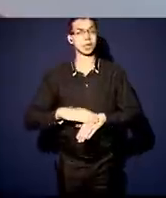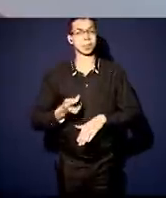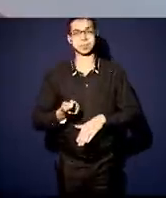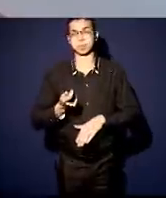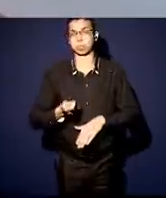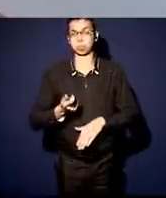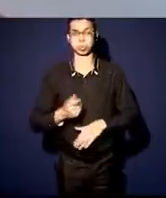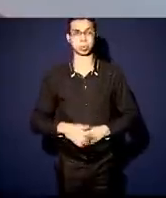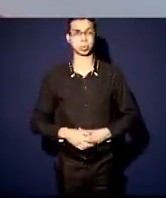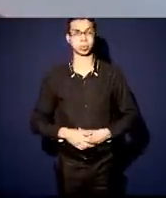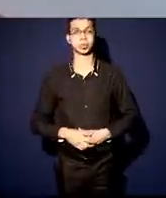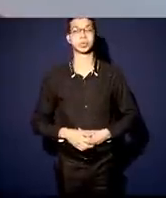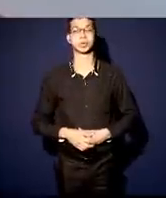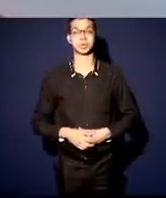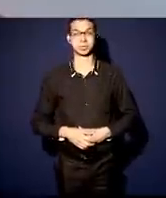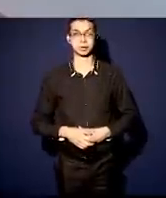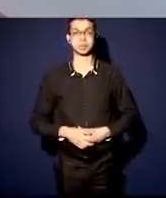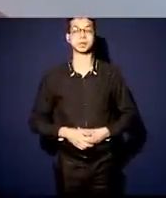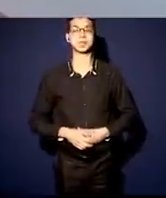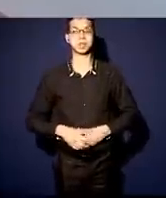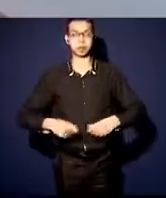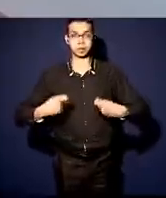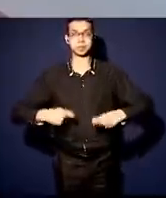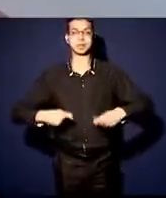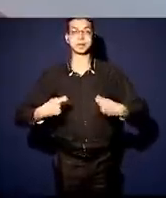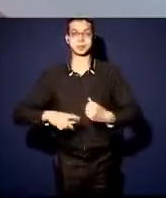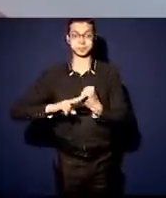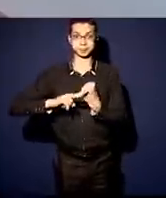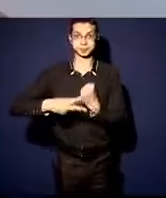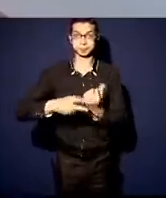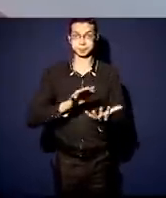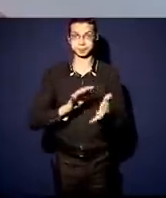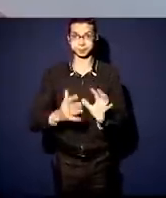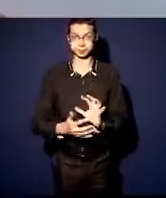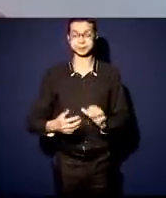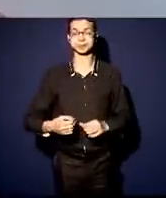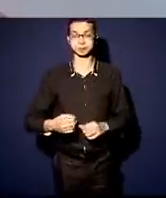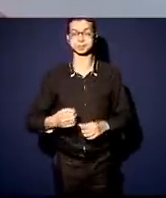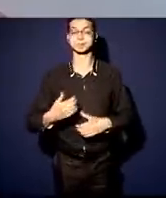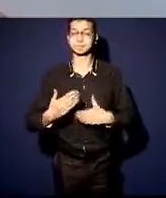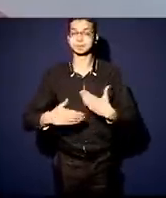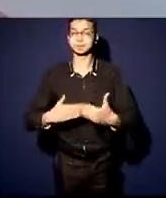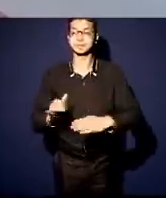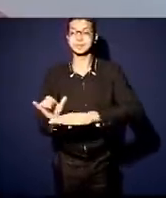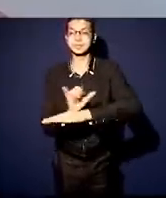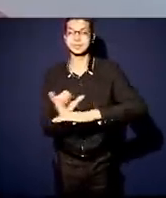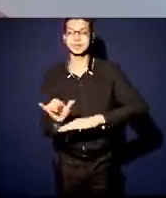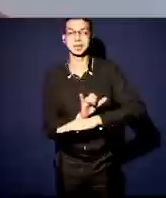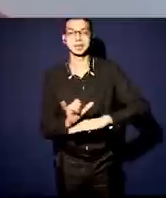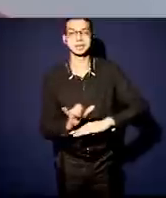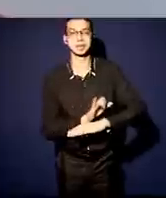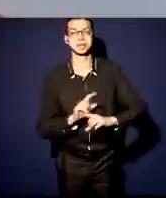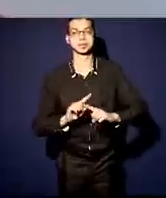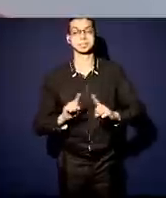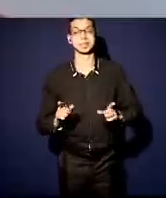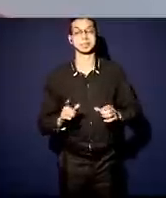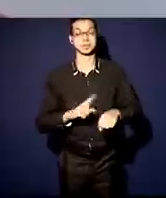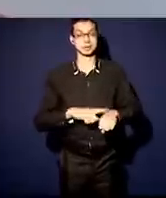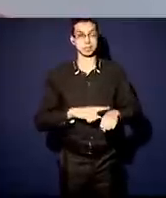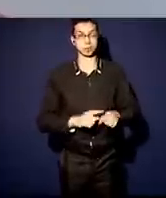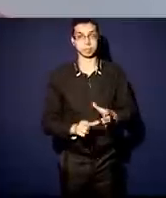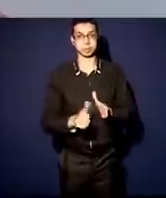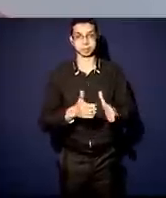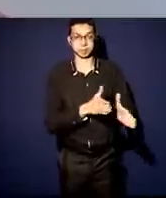trabalhar sobre os efeitos secundários dessa transformação, mas não sobre um efeito primário. Então, a